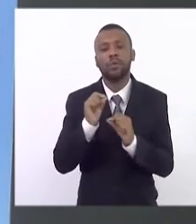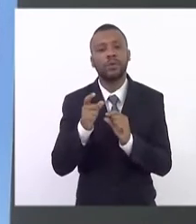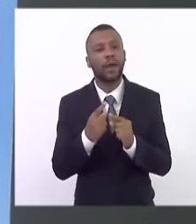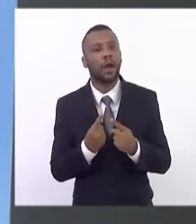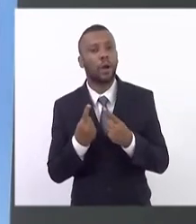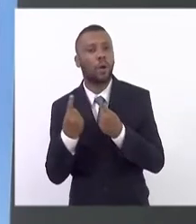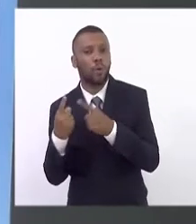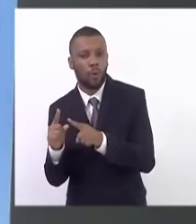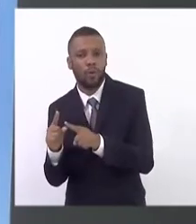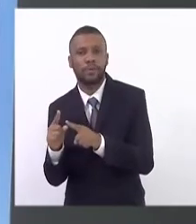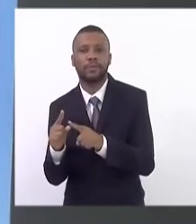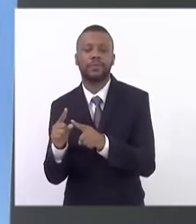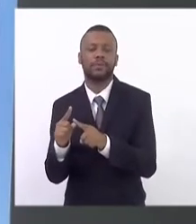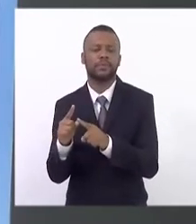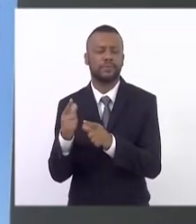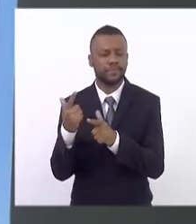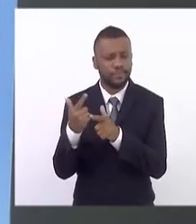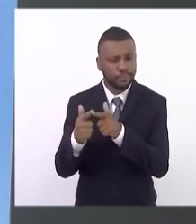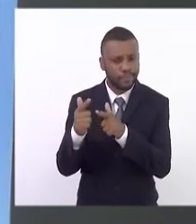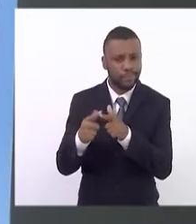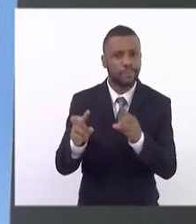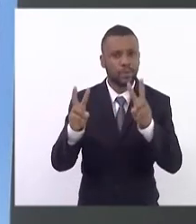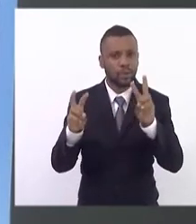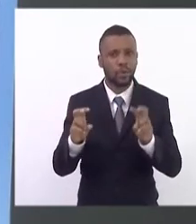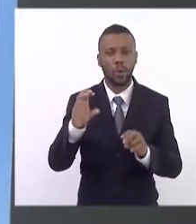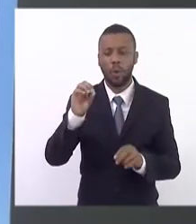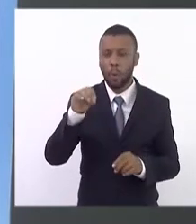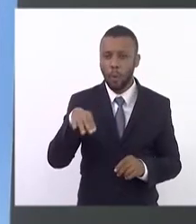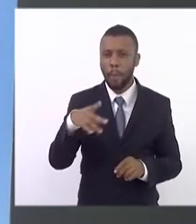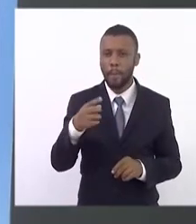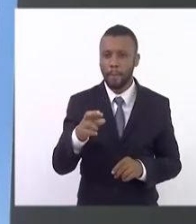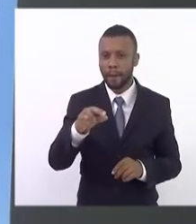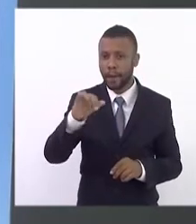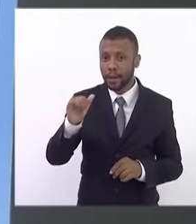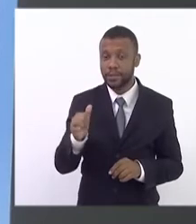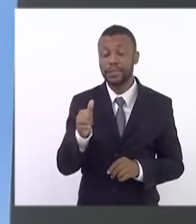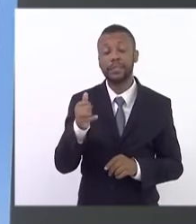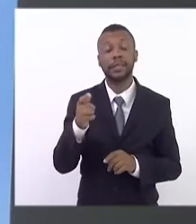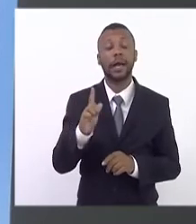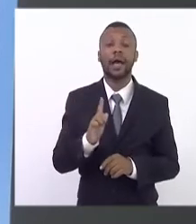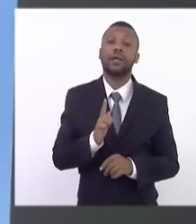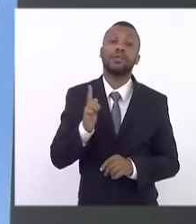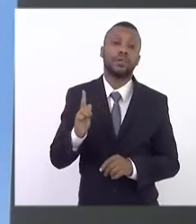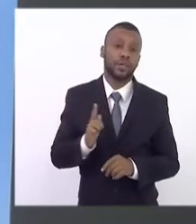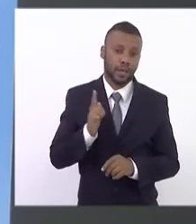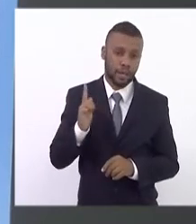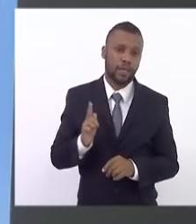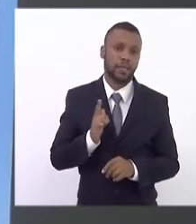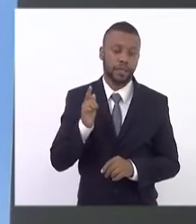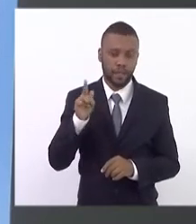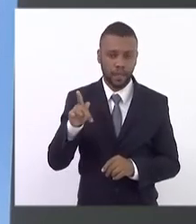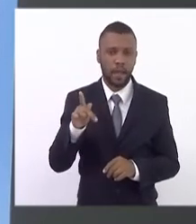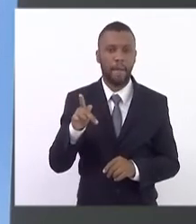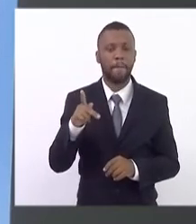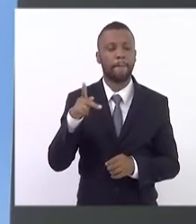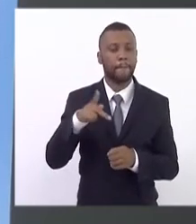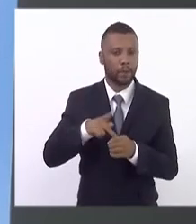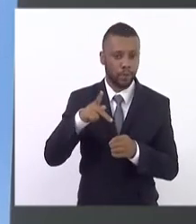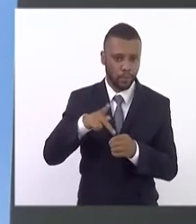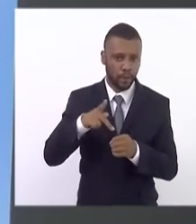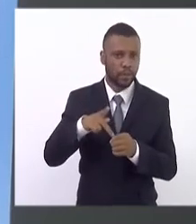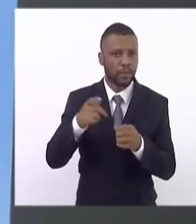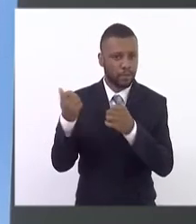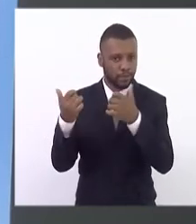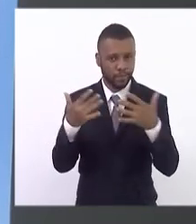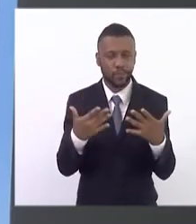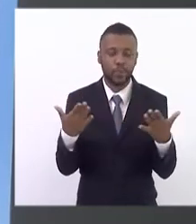questão lá do Comperge, que era a gerência da Petrobras que estava tocando, fazia os investimentos, agora